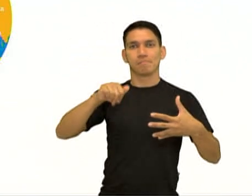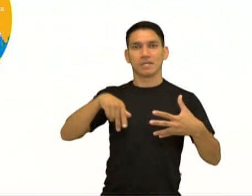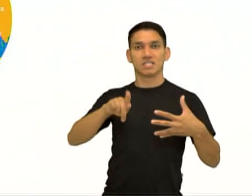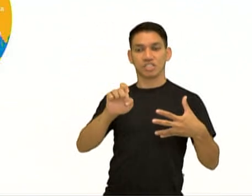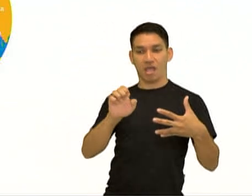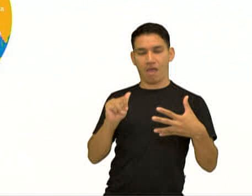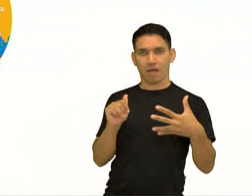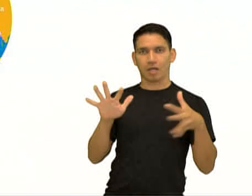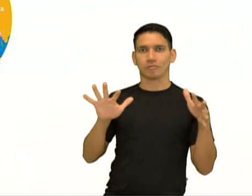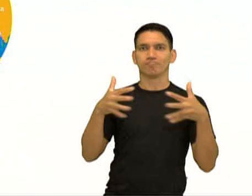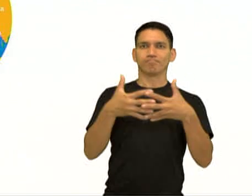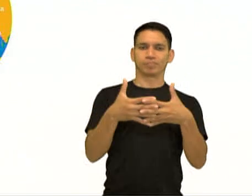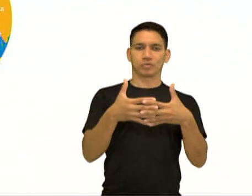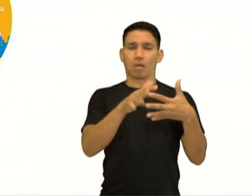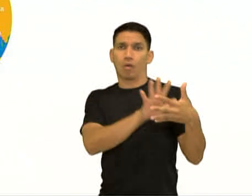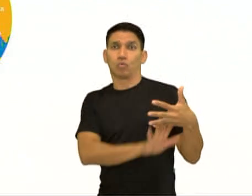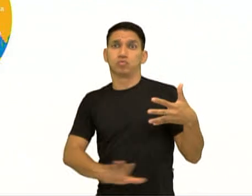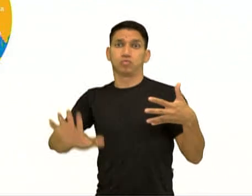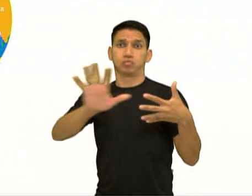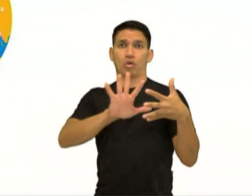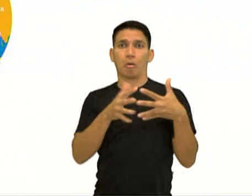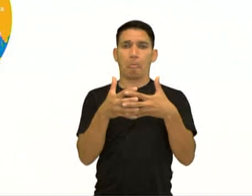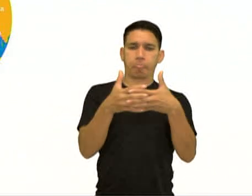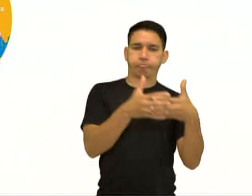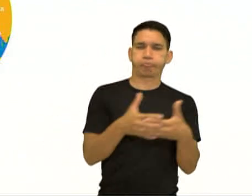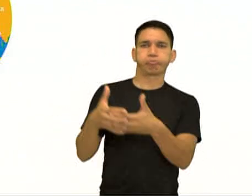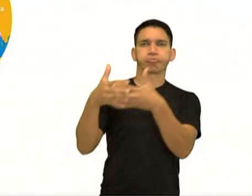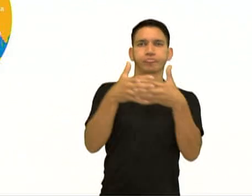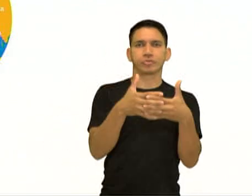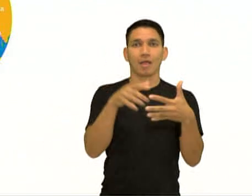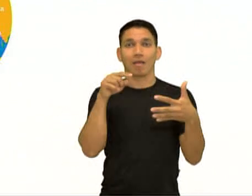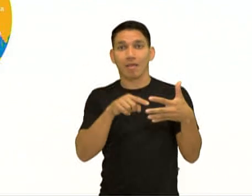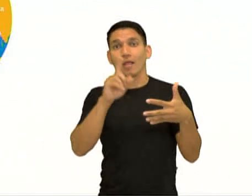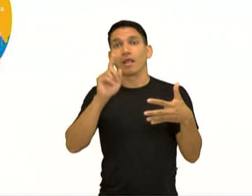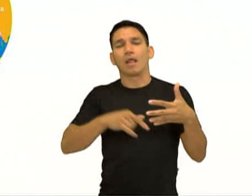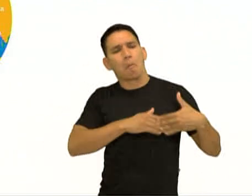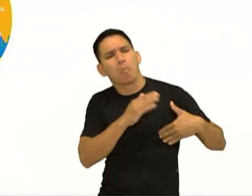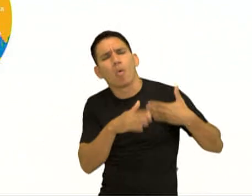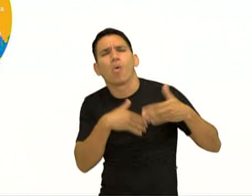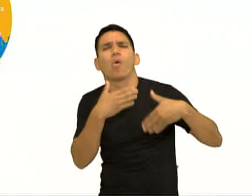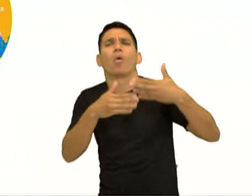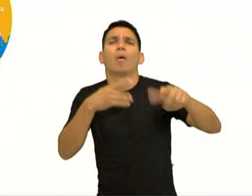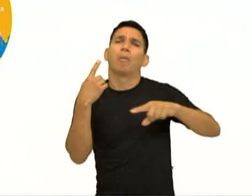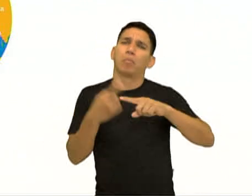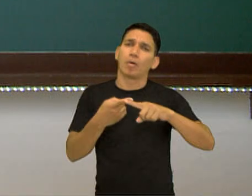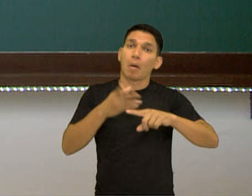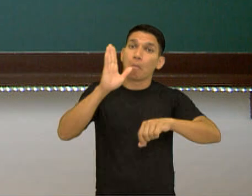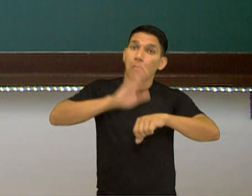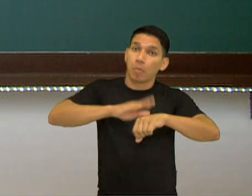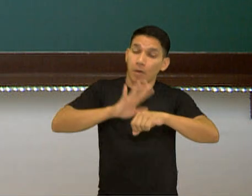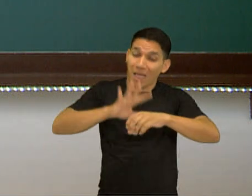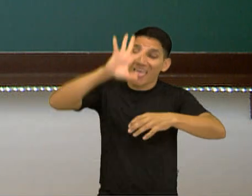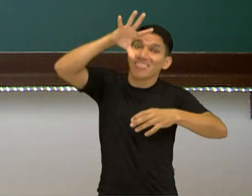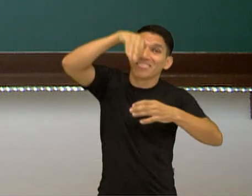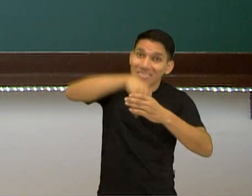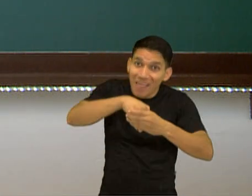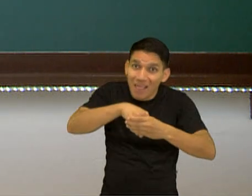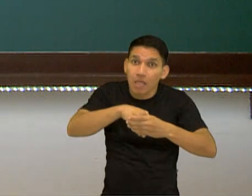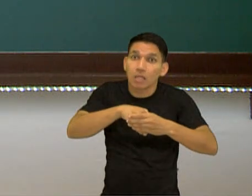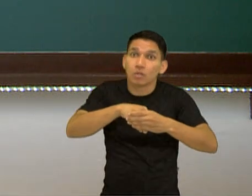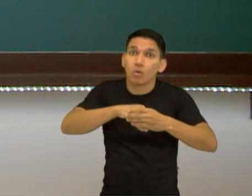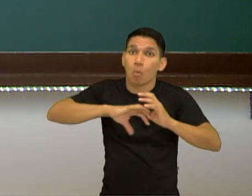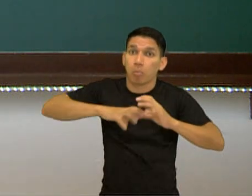esse megacontinente chamado Pangeia, em função de processos provenientes do interior do planeta,